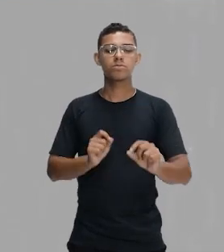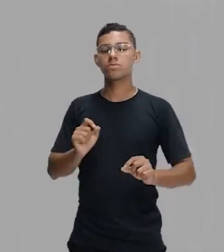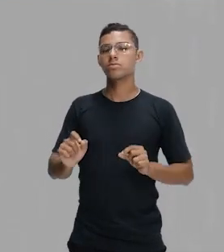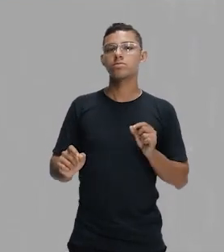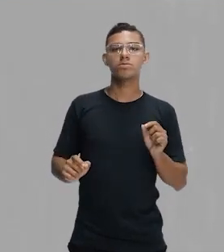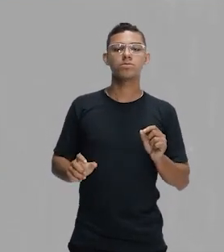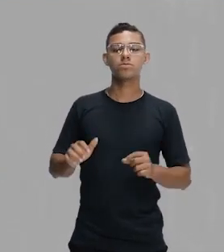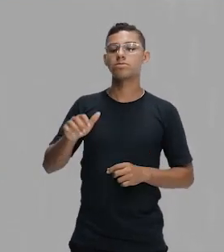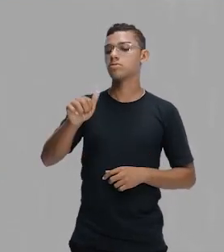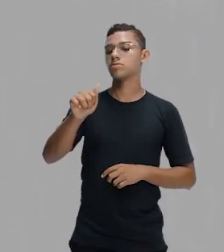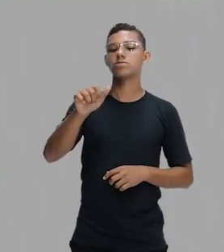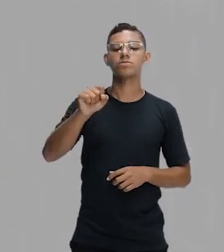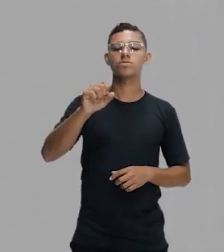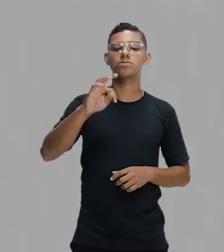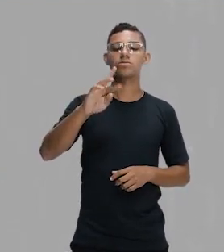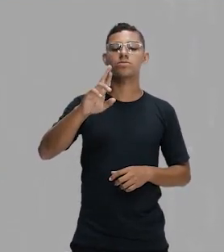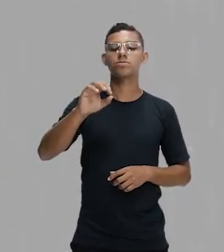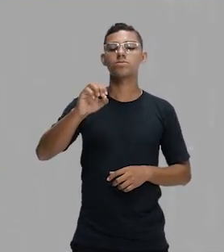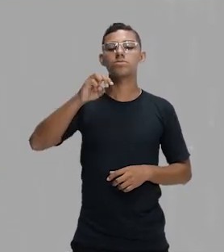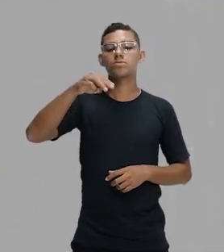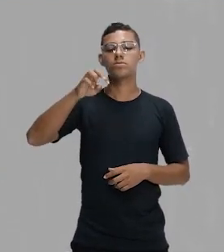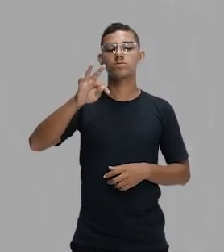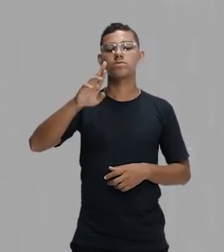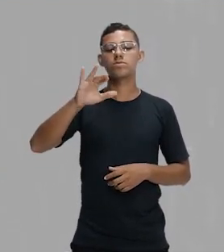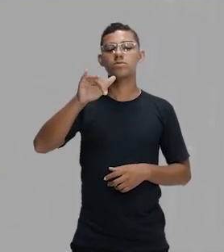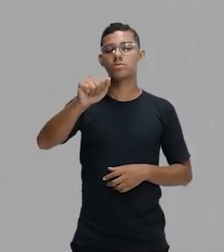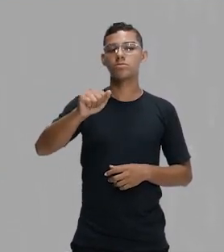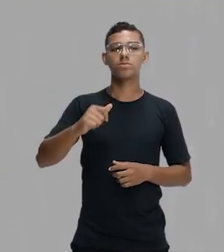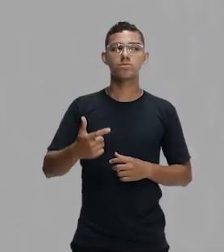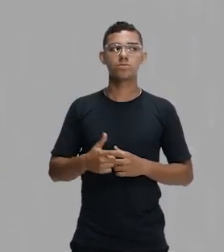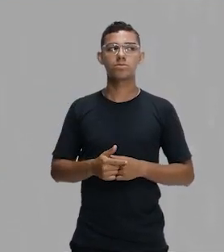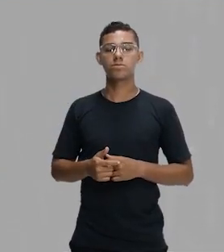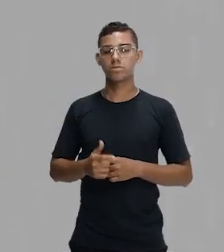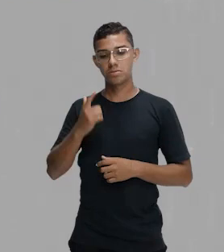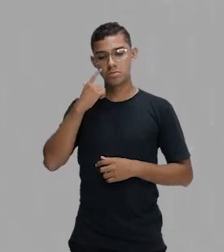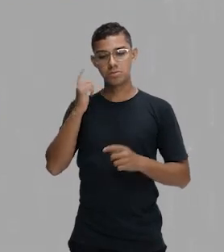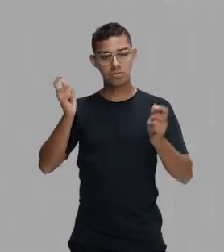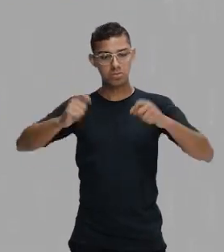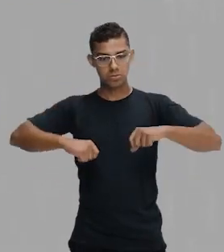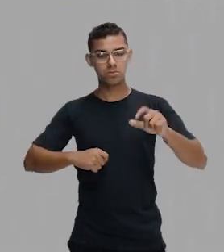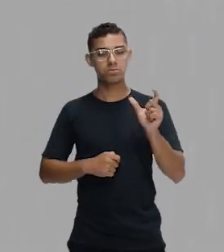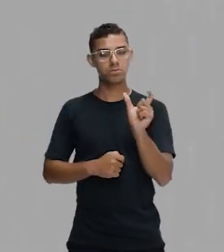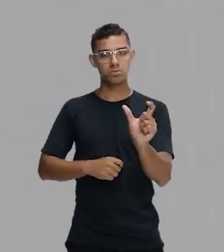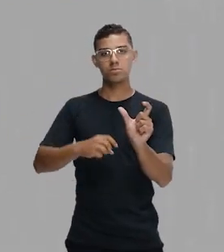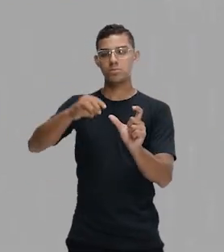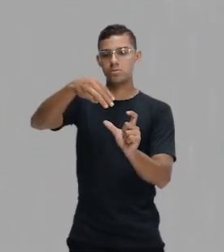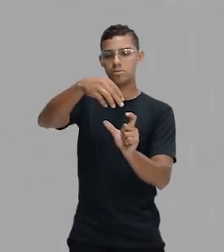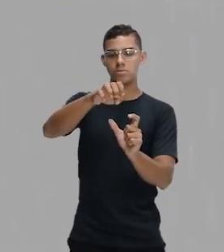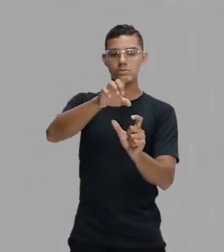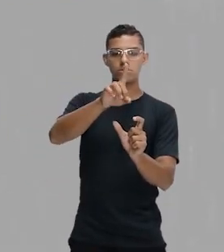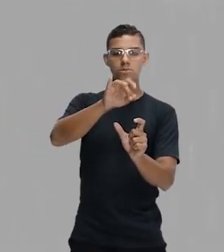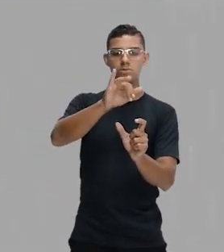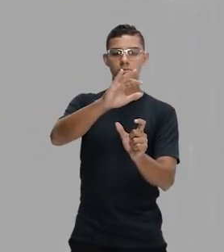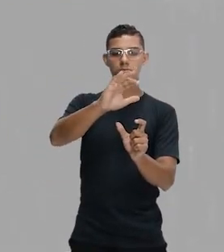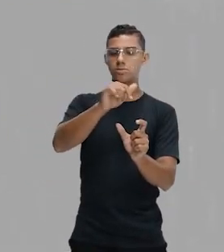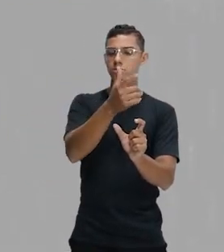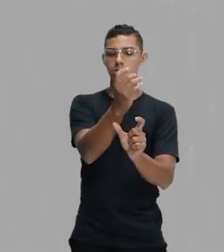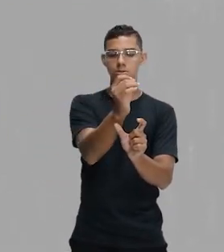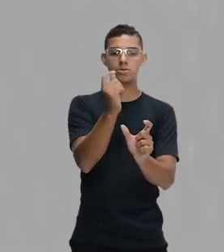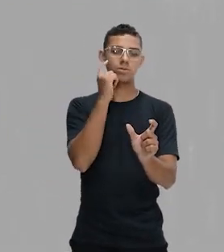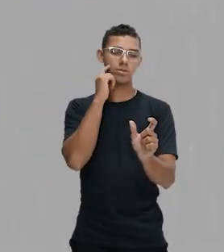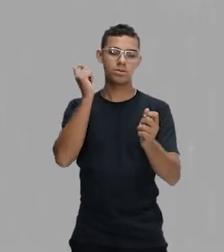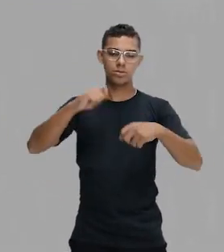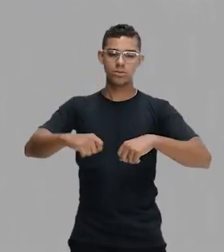dessa astrometria, não é isso? Já consegue fazer essas medições, levando em consideração essas